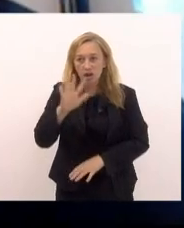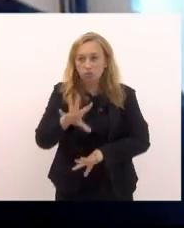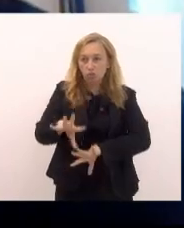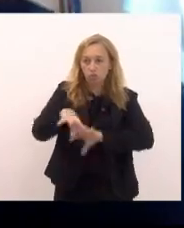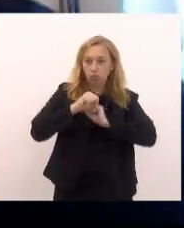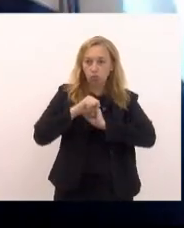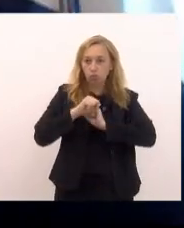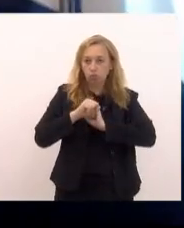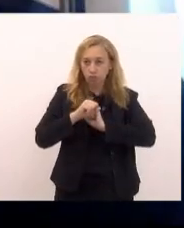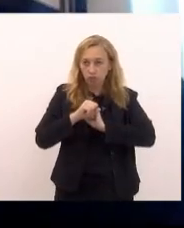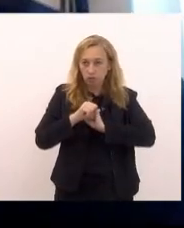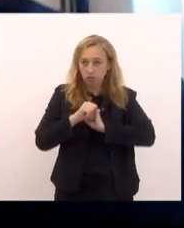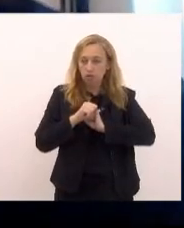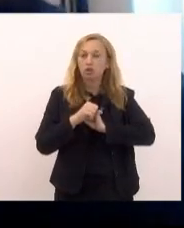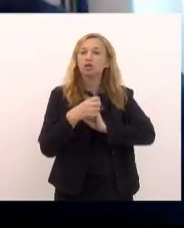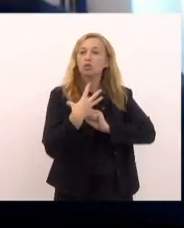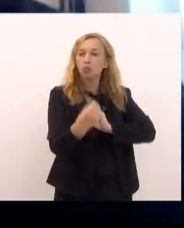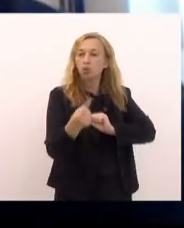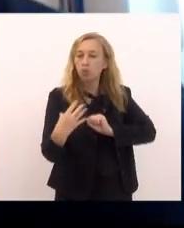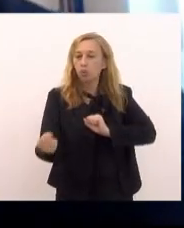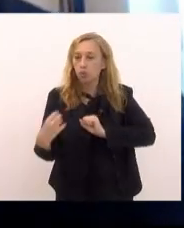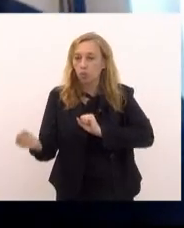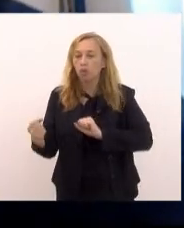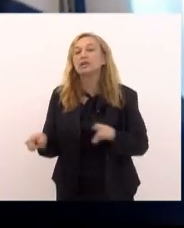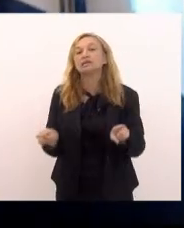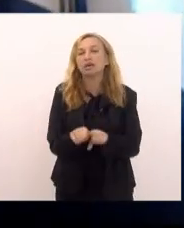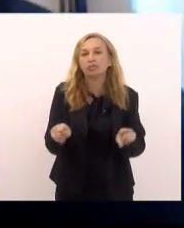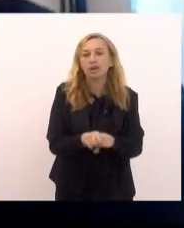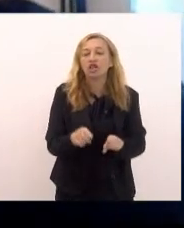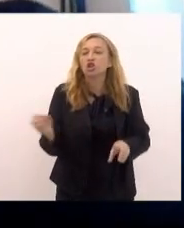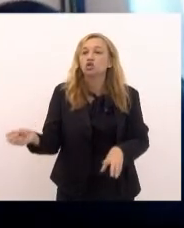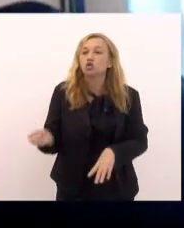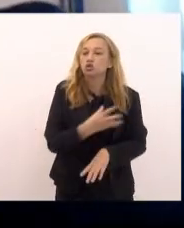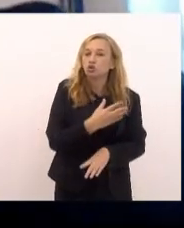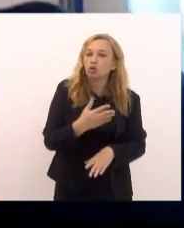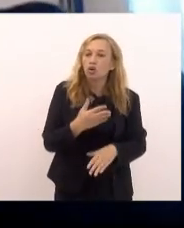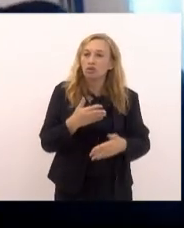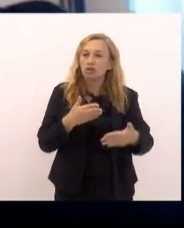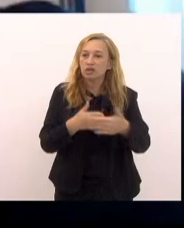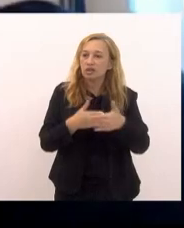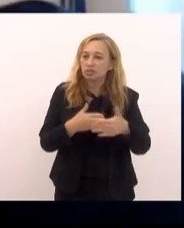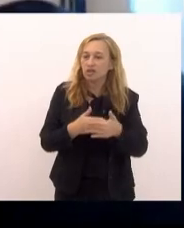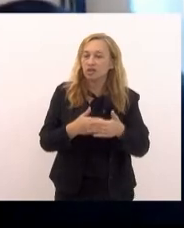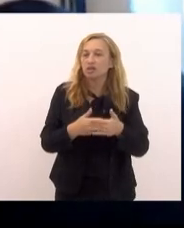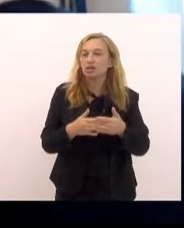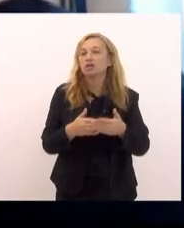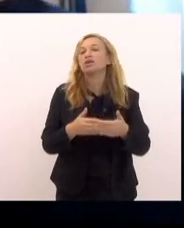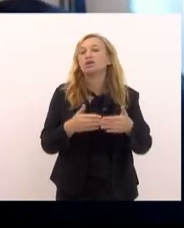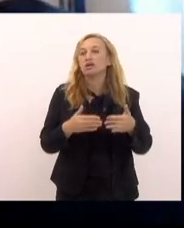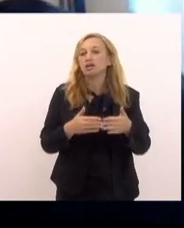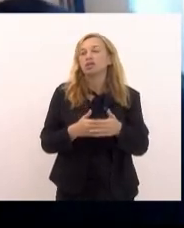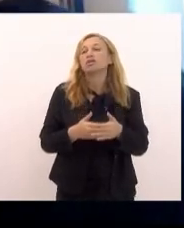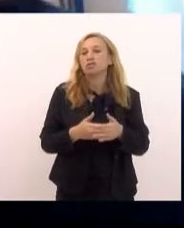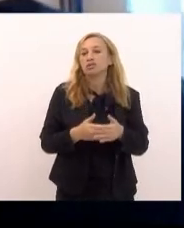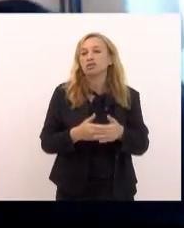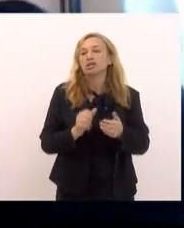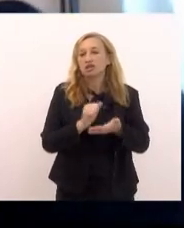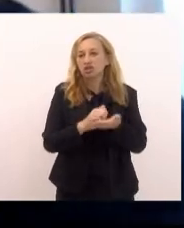quem se contaminar nas escolas e também novas interrupções das atividades docentes, das